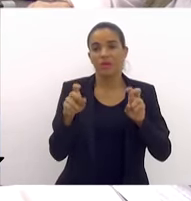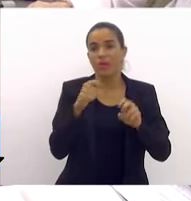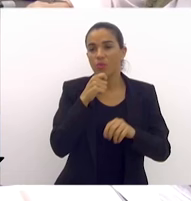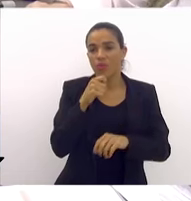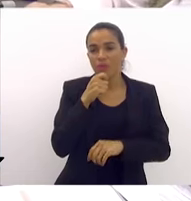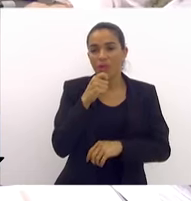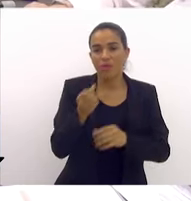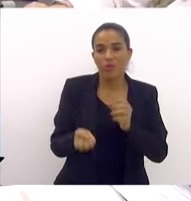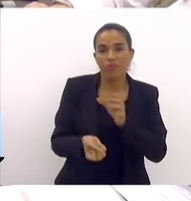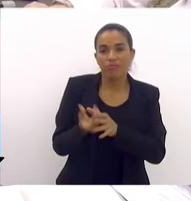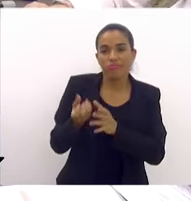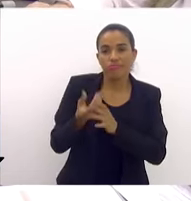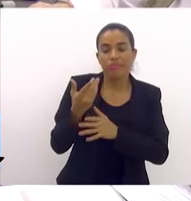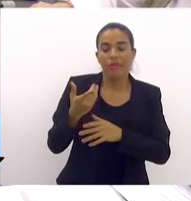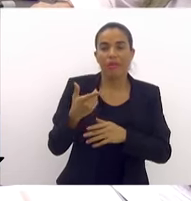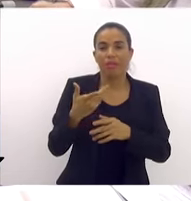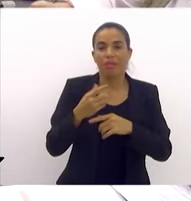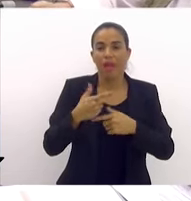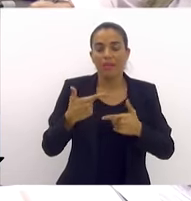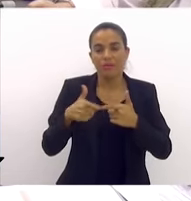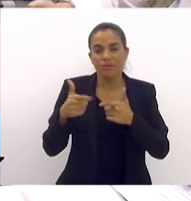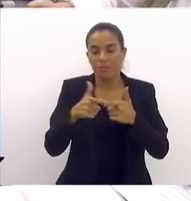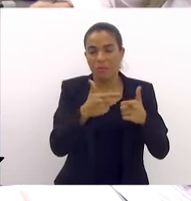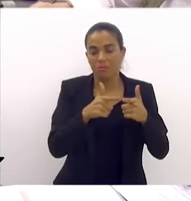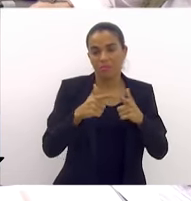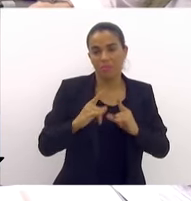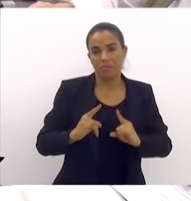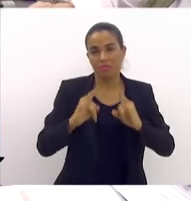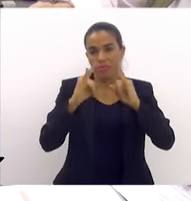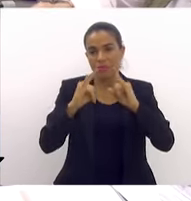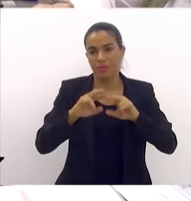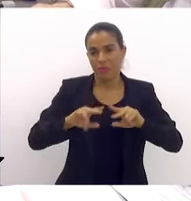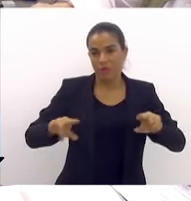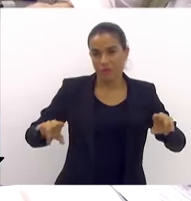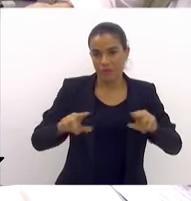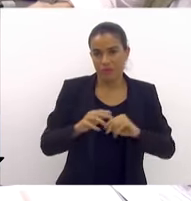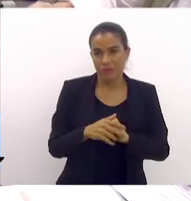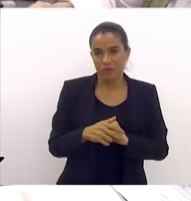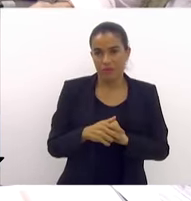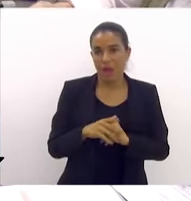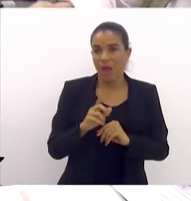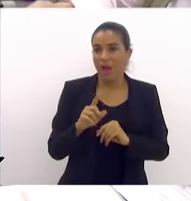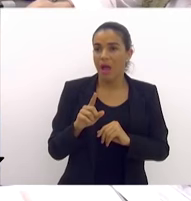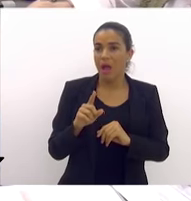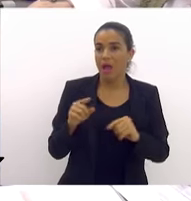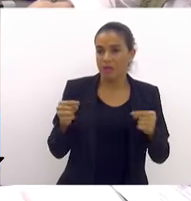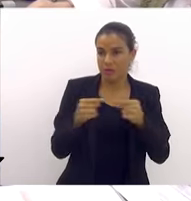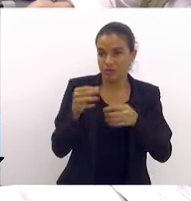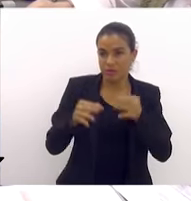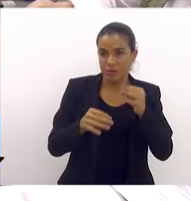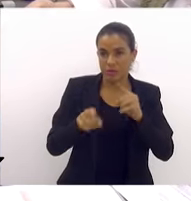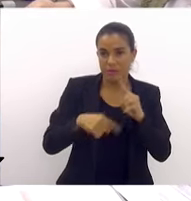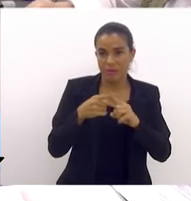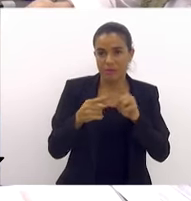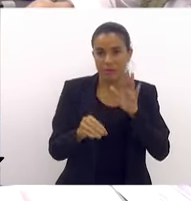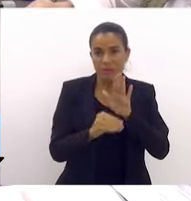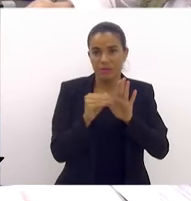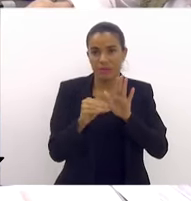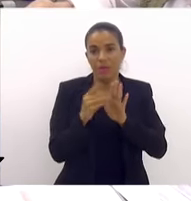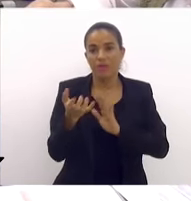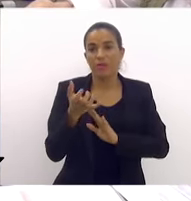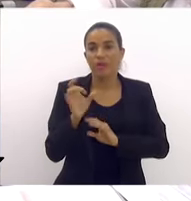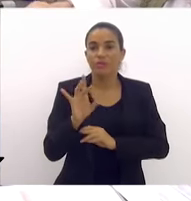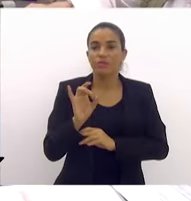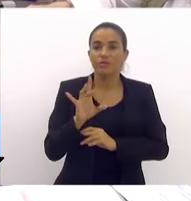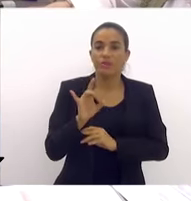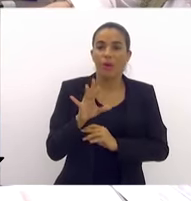gravame ao imóvel. É só o reconhecimento da. Então fica a juridicidade com a emenda, então, né? É. Com emenda. Okay. Eu só queria fazer a